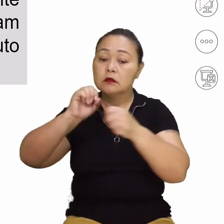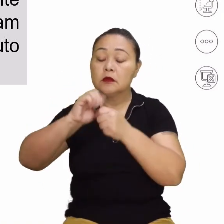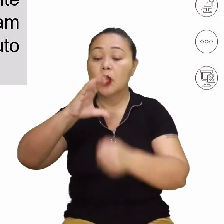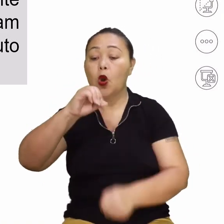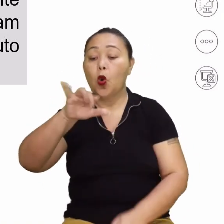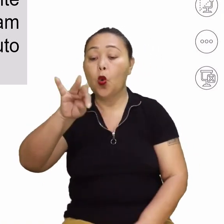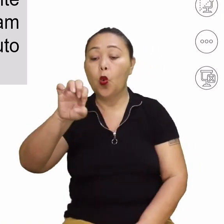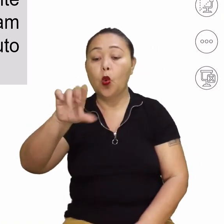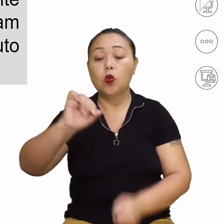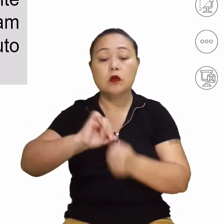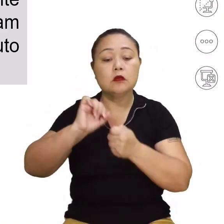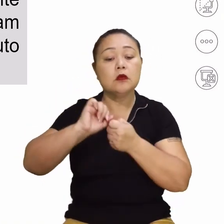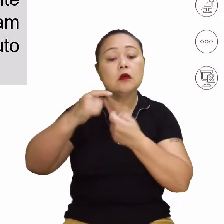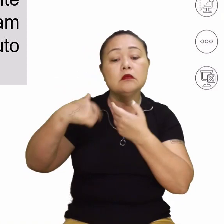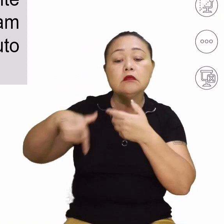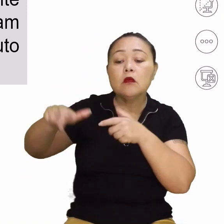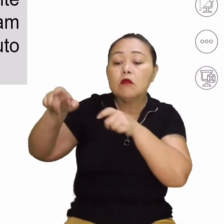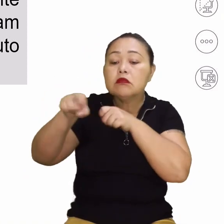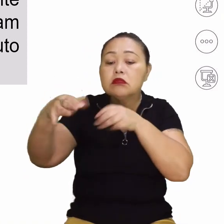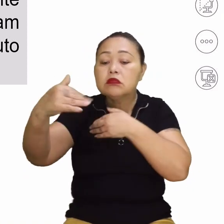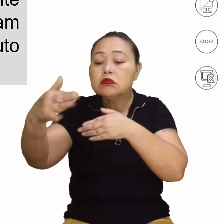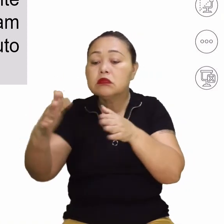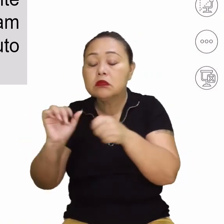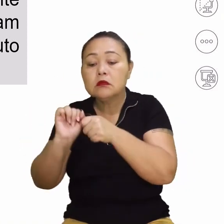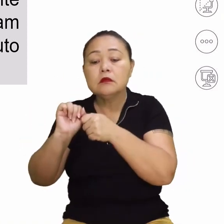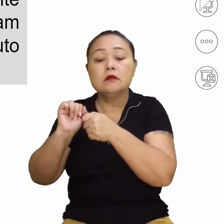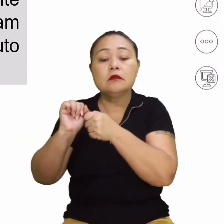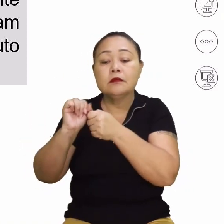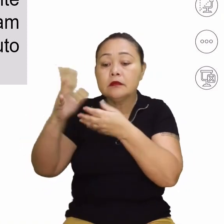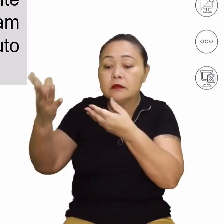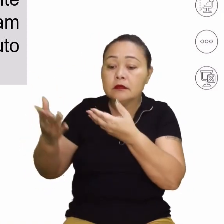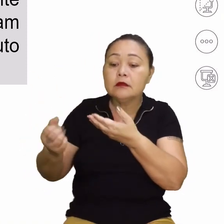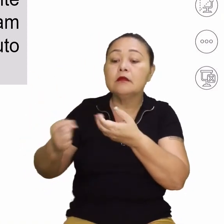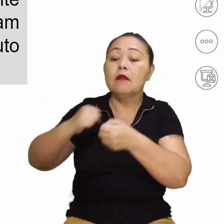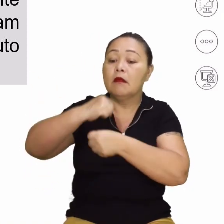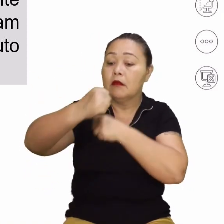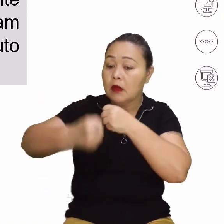fazer o também pequenos roçados para se auto-sustentar